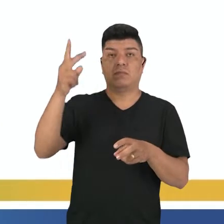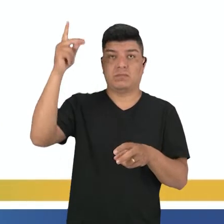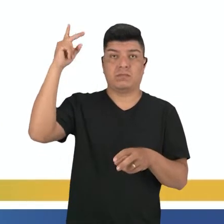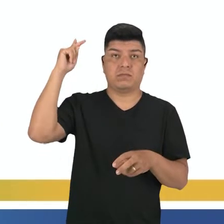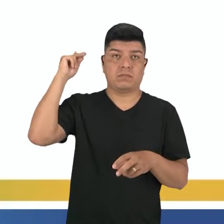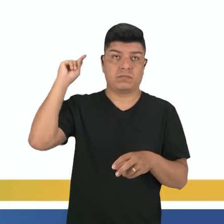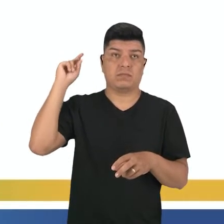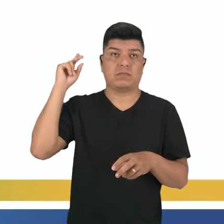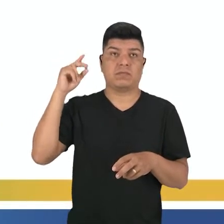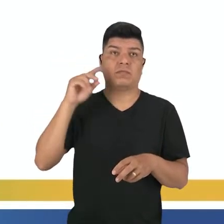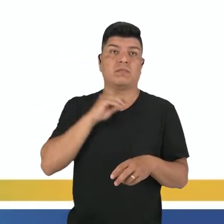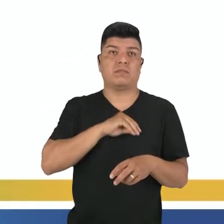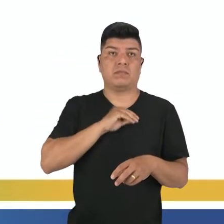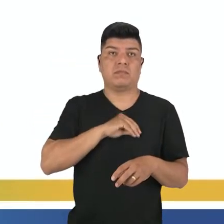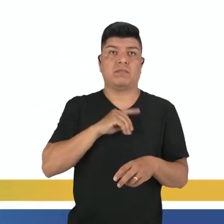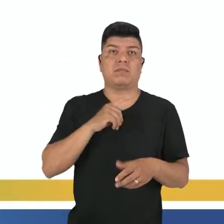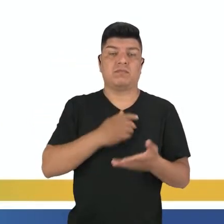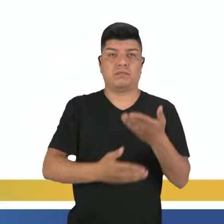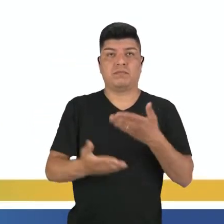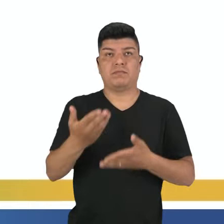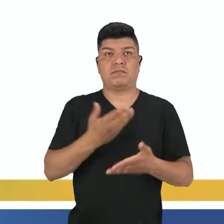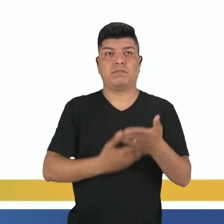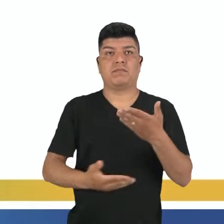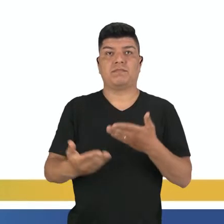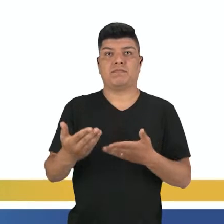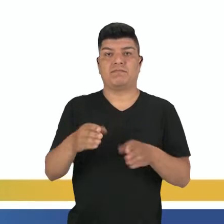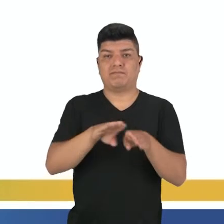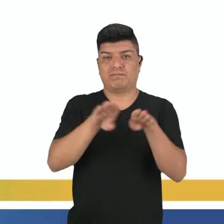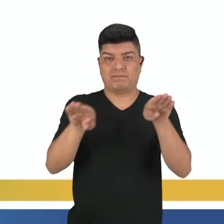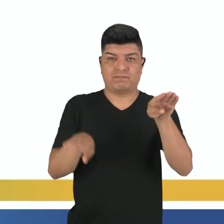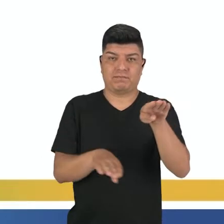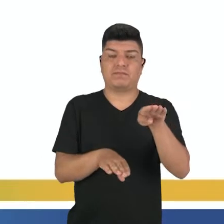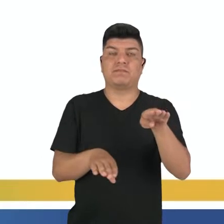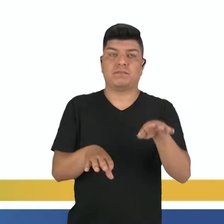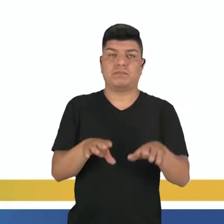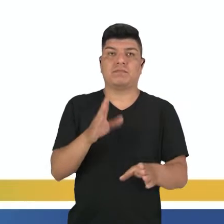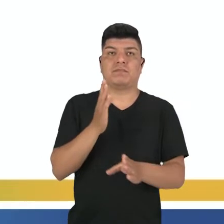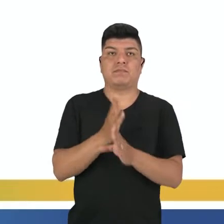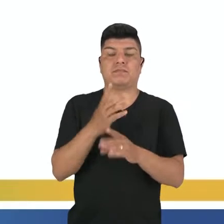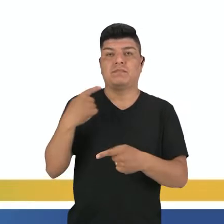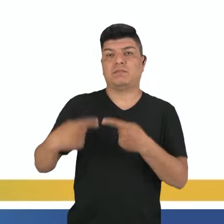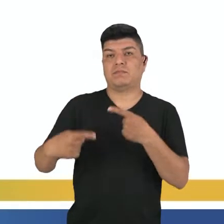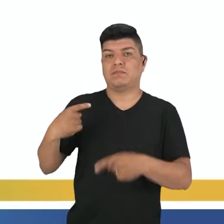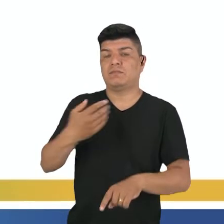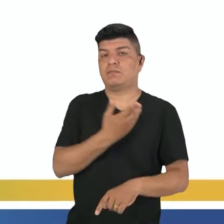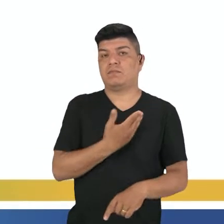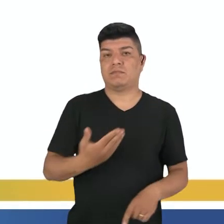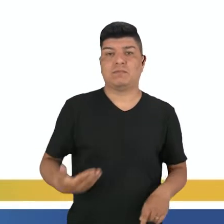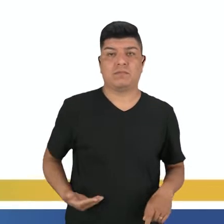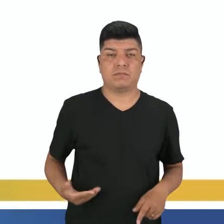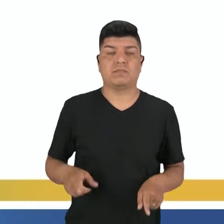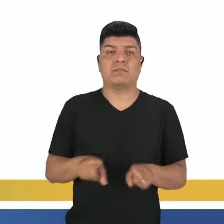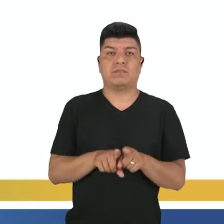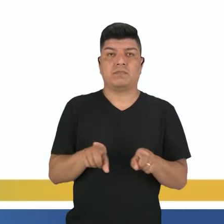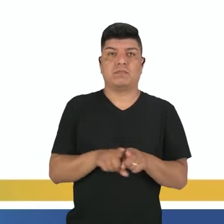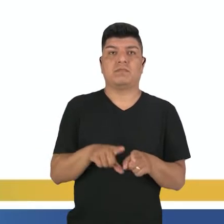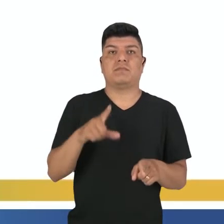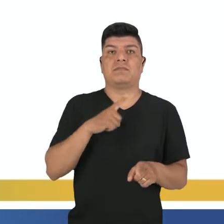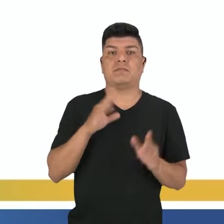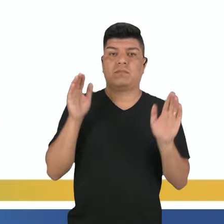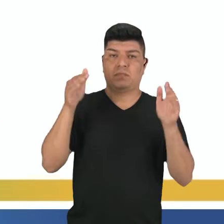tempo essa renda ela tem sido distribuída de forma desigual. E as políticas públicas, elas também têm